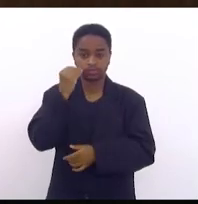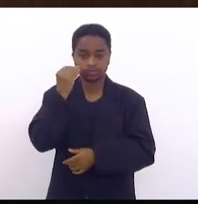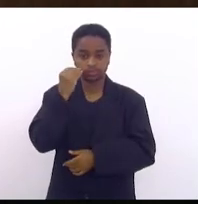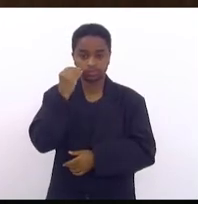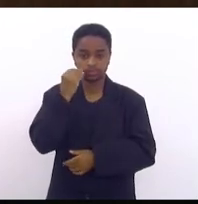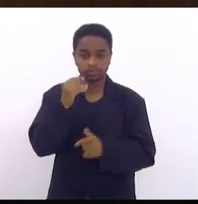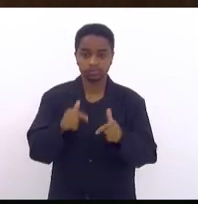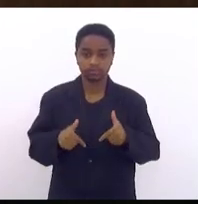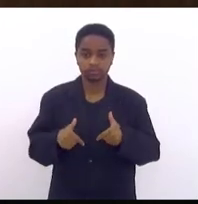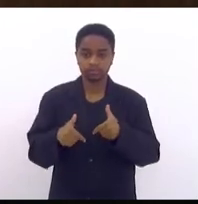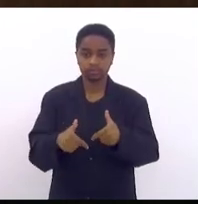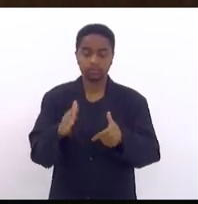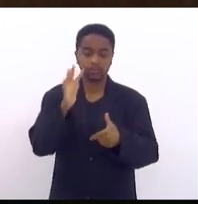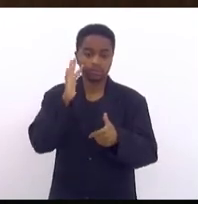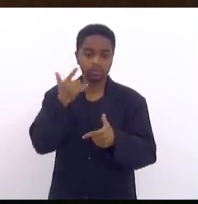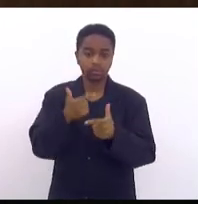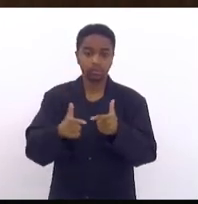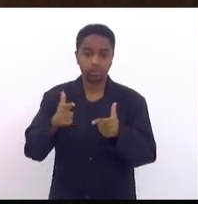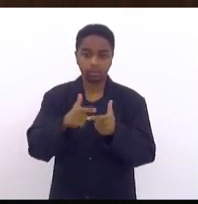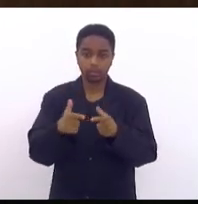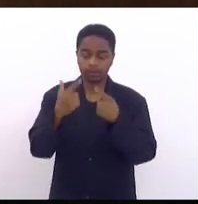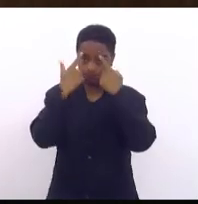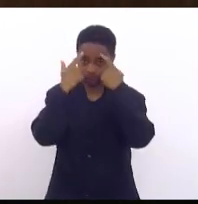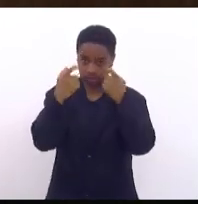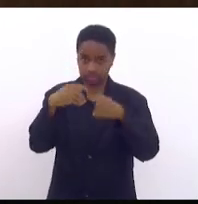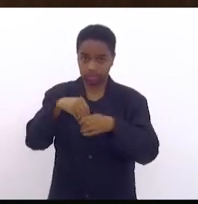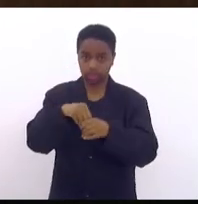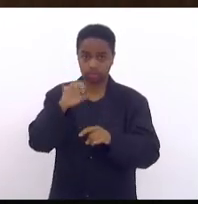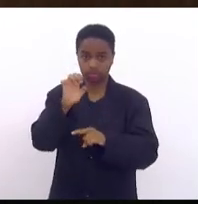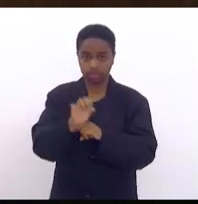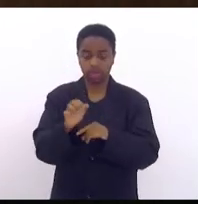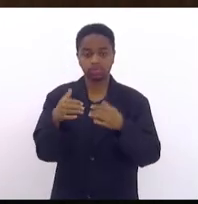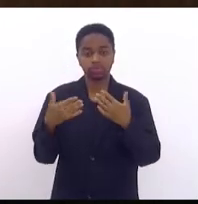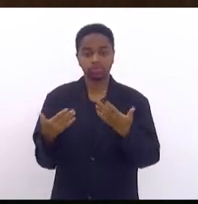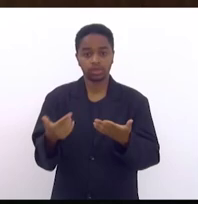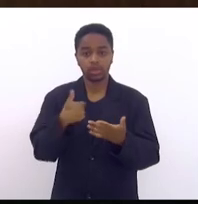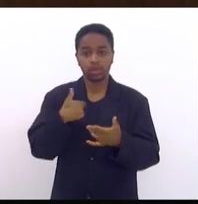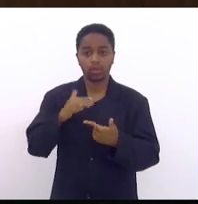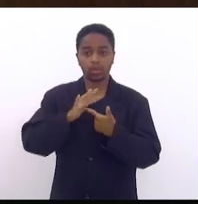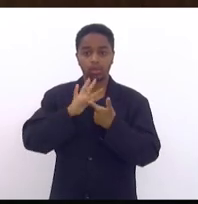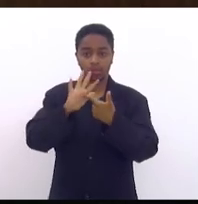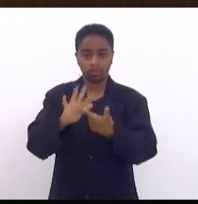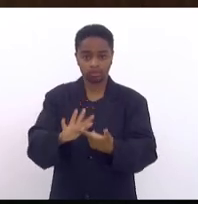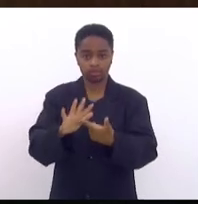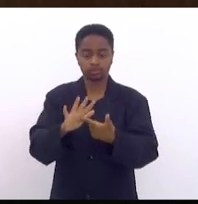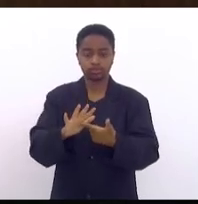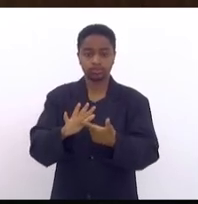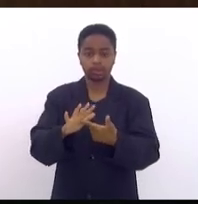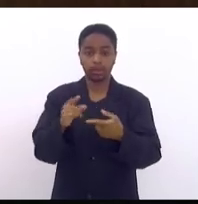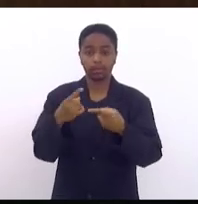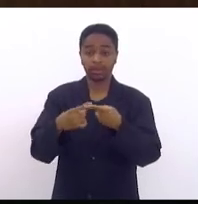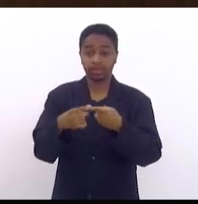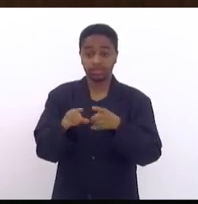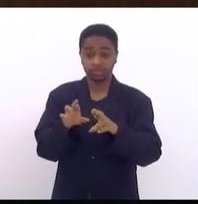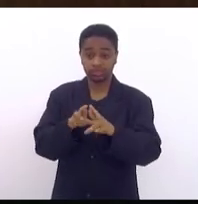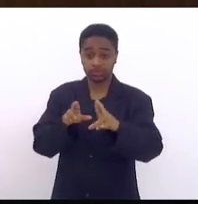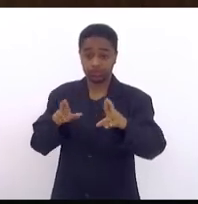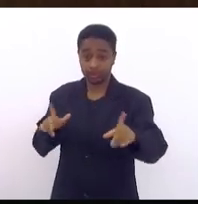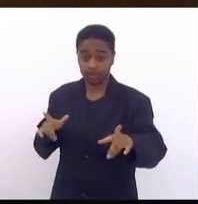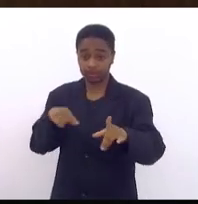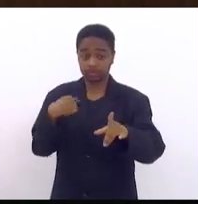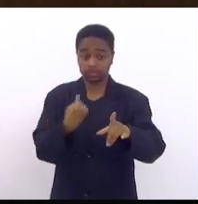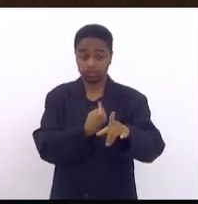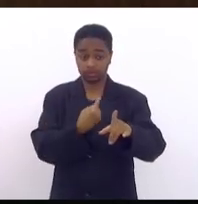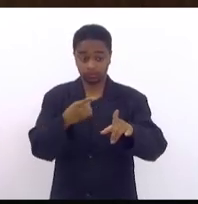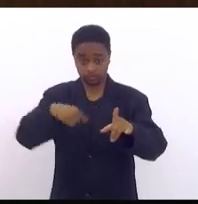com esse problema de violência em nosso estado. Então, fica aqui pontuado que, diferentemente do que foi